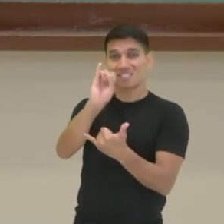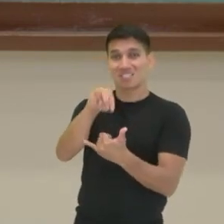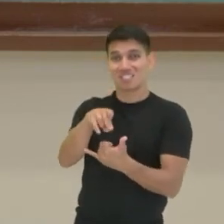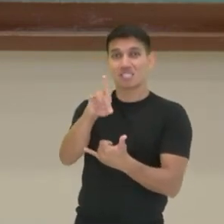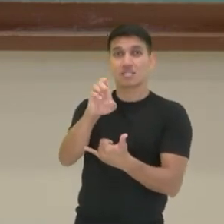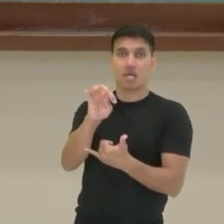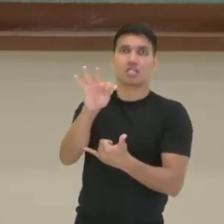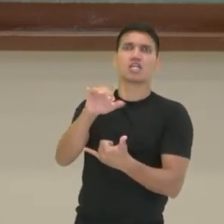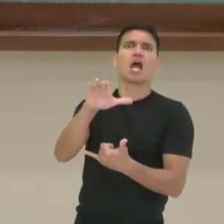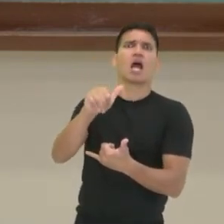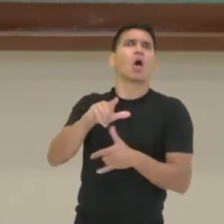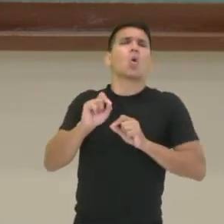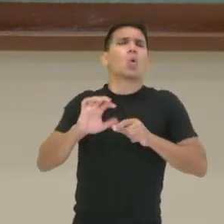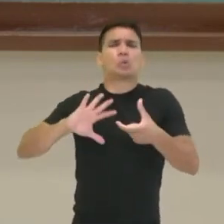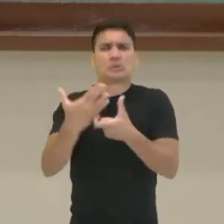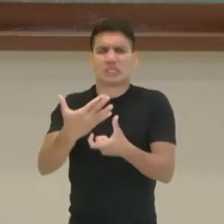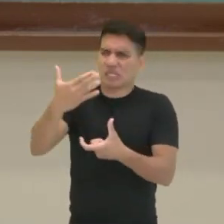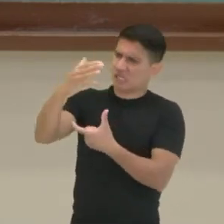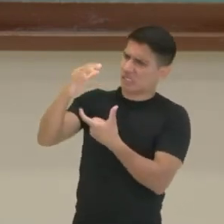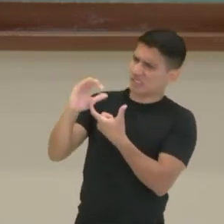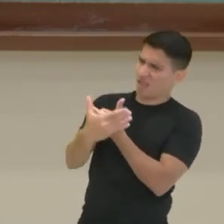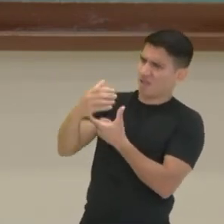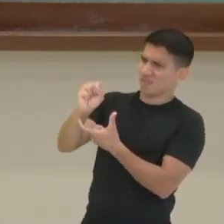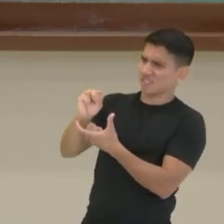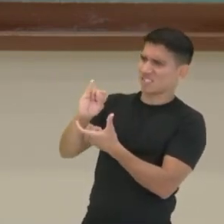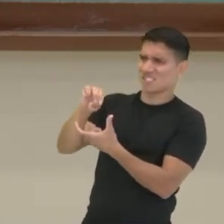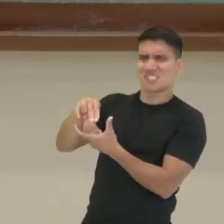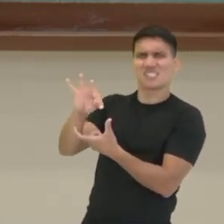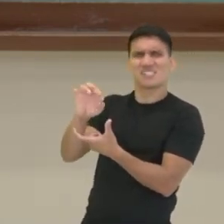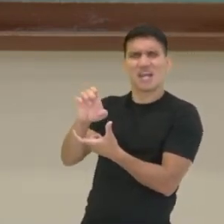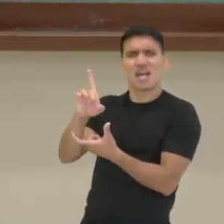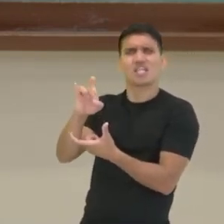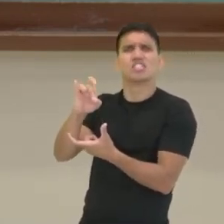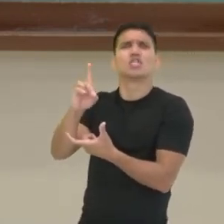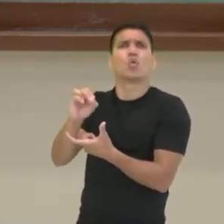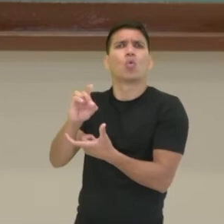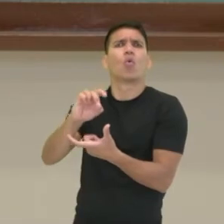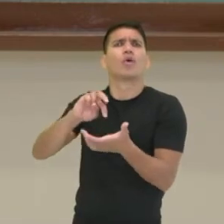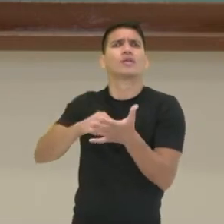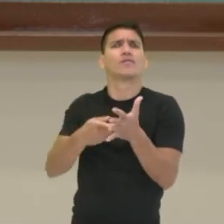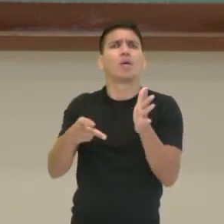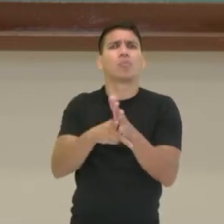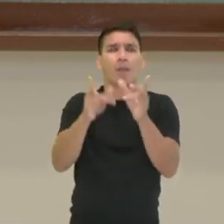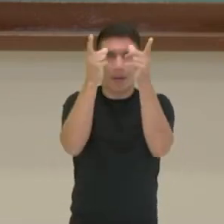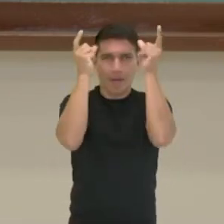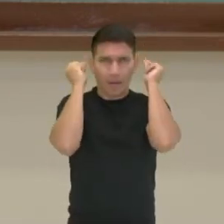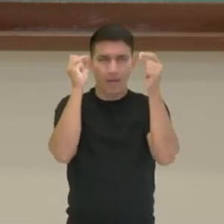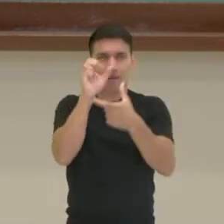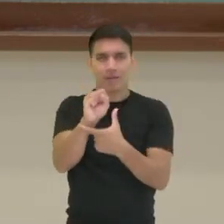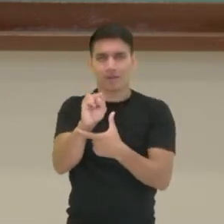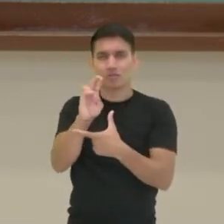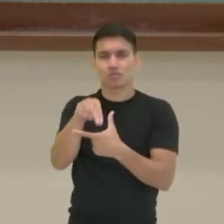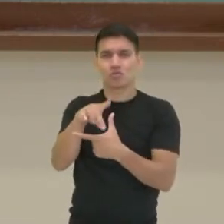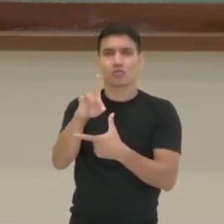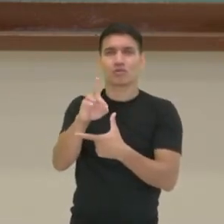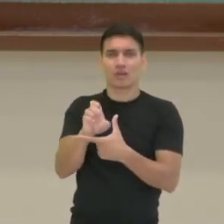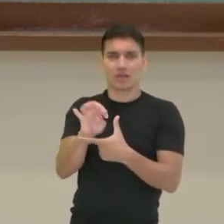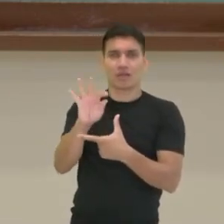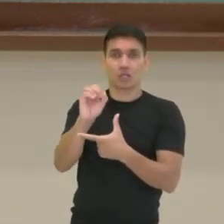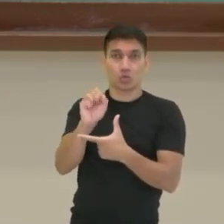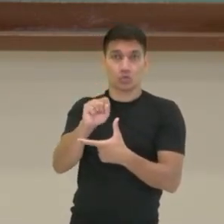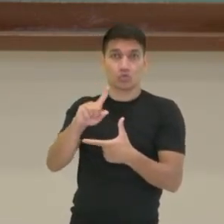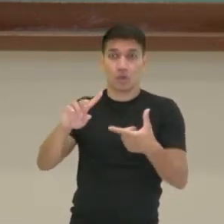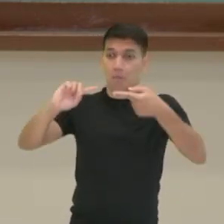sindética. E da onde que vem esse nome, sindética, né? Vem lá do grego antigo, síndetos, que significa conjunção. Então,